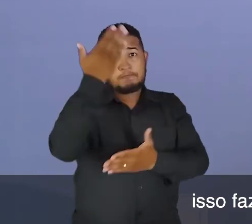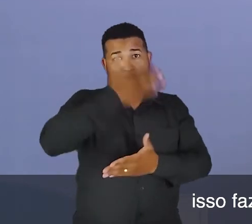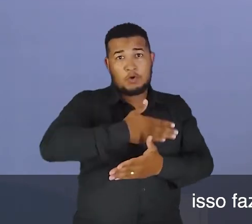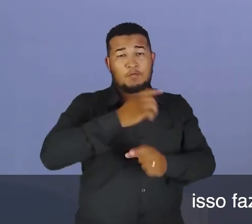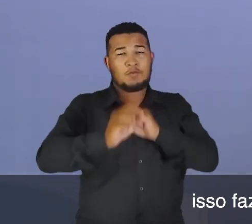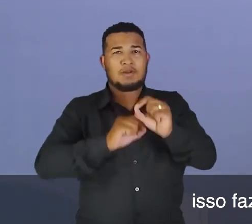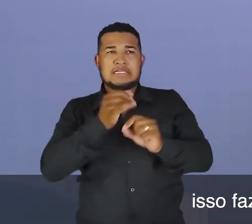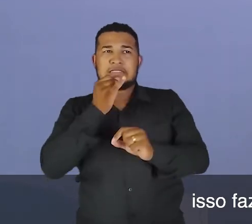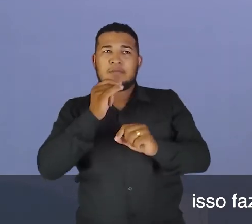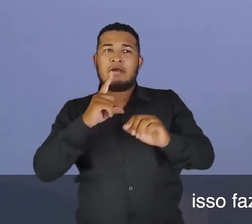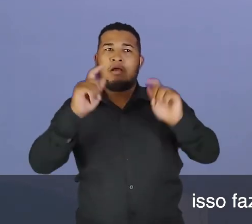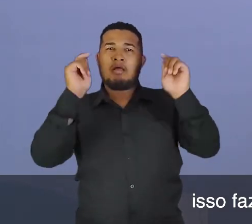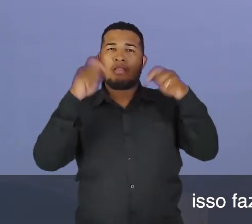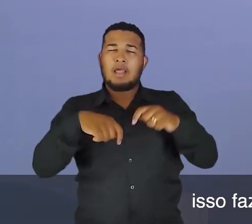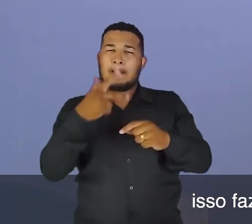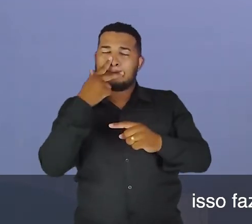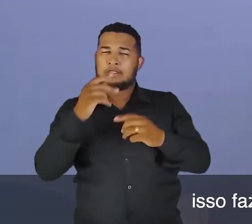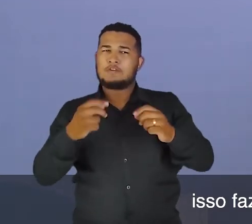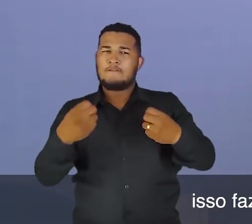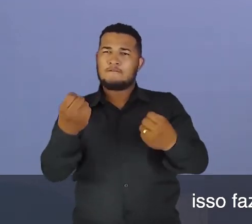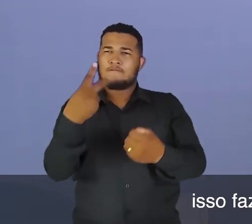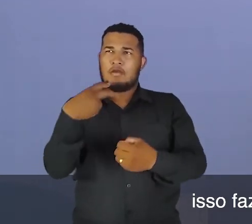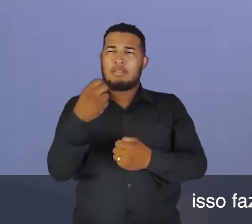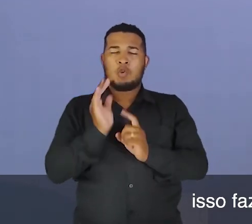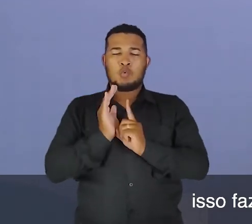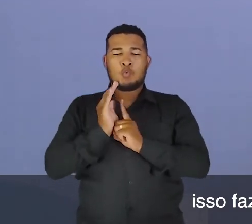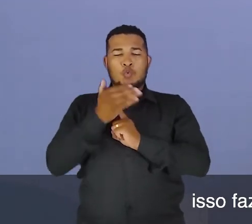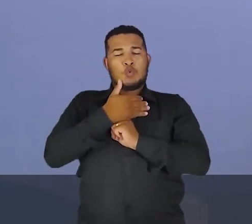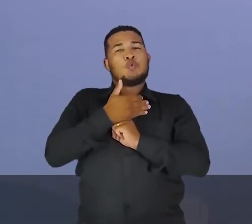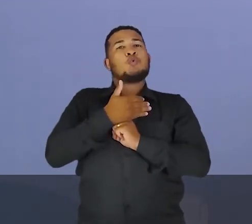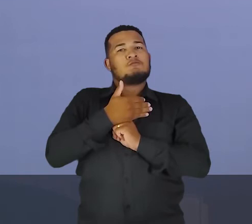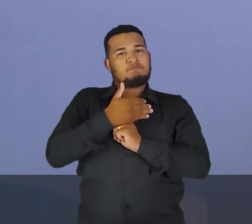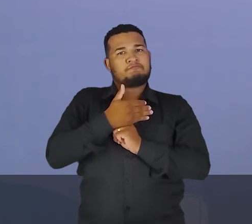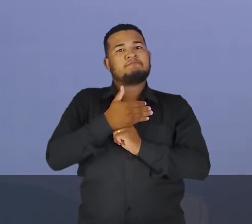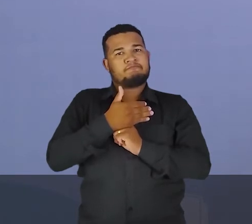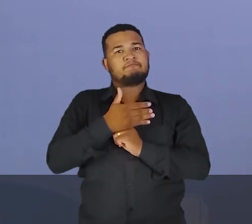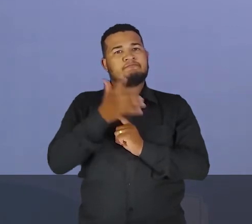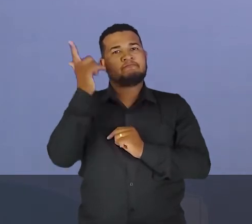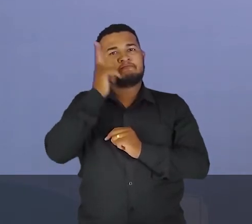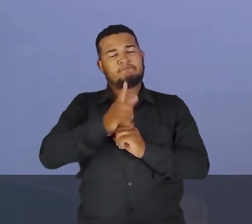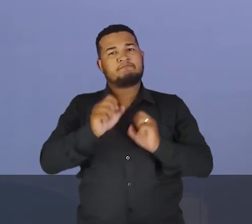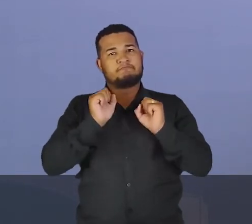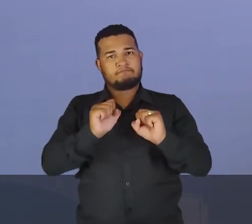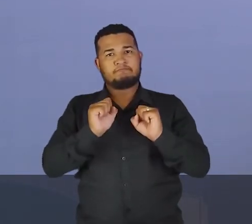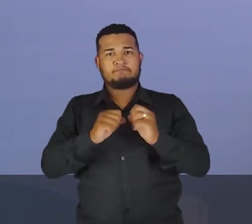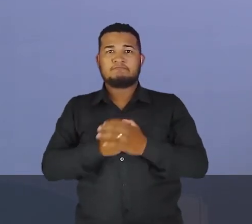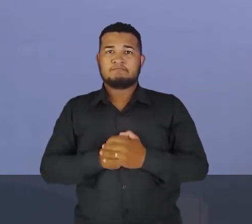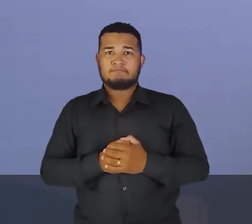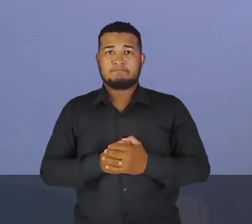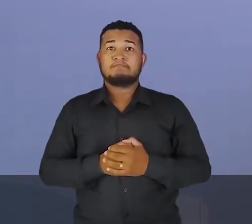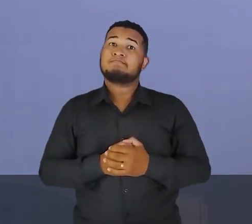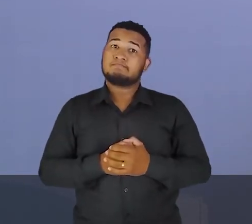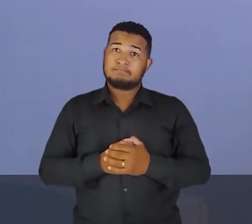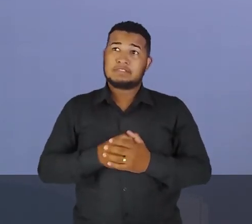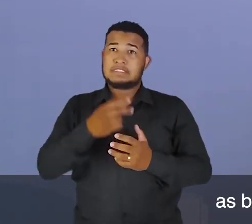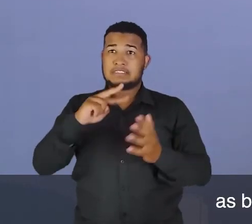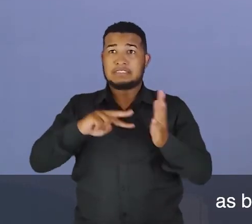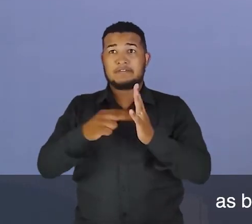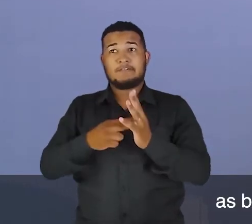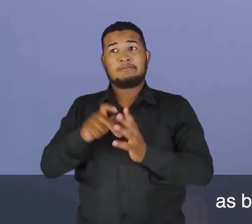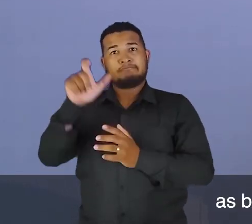ela tenha imunidade a esse remédio, a esse veneno, não morrendo, não